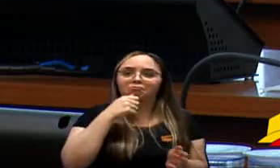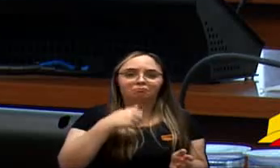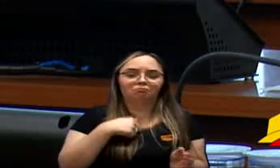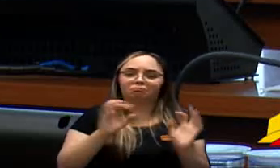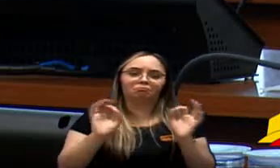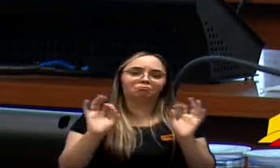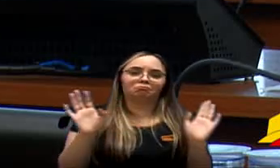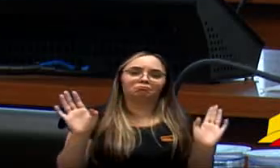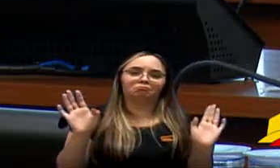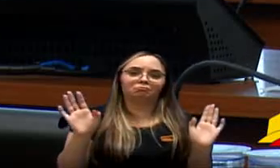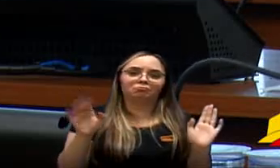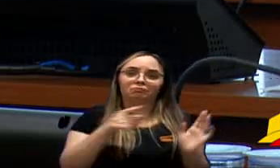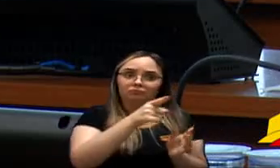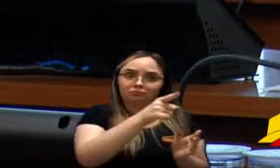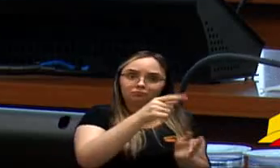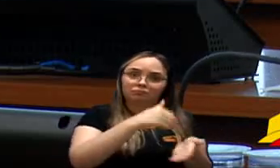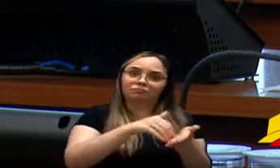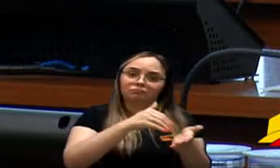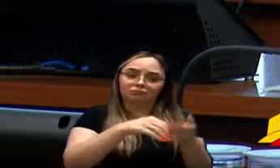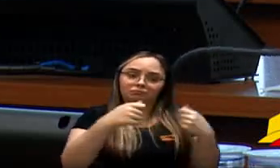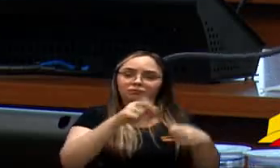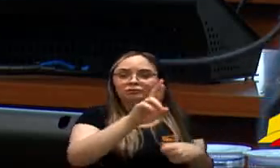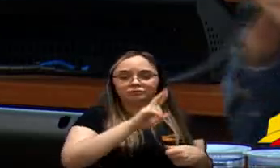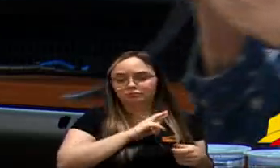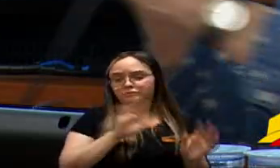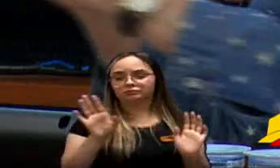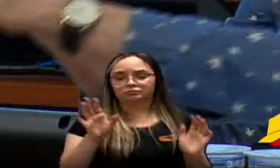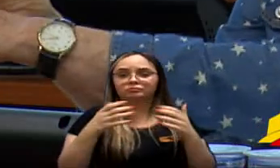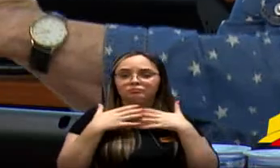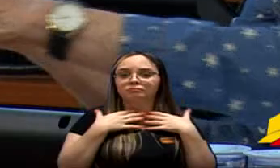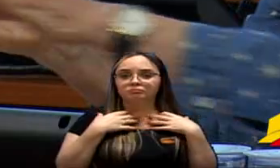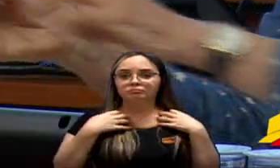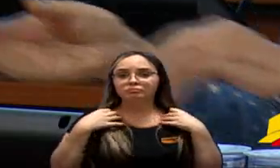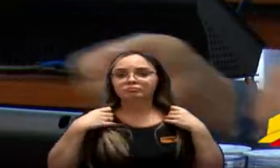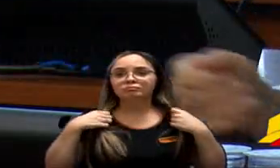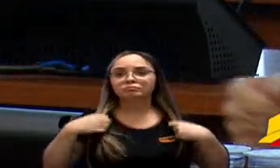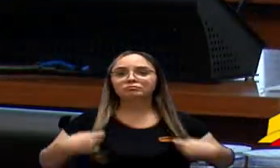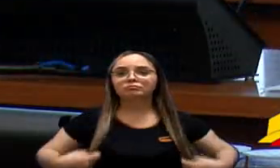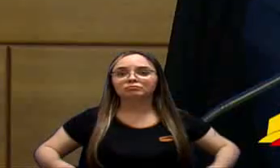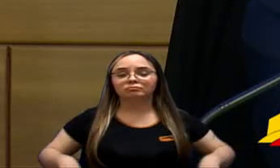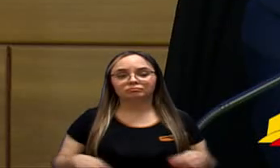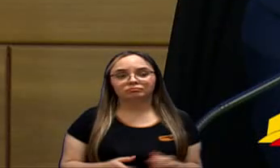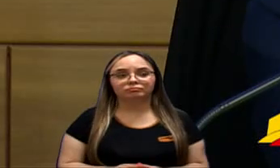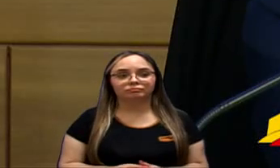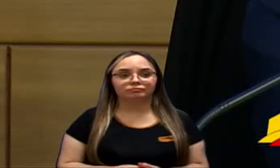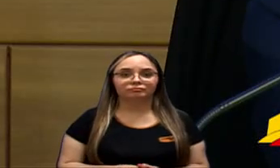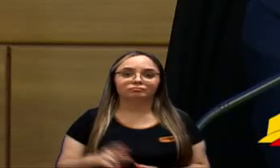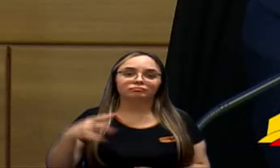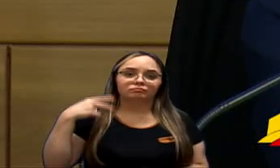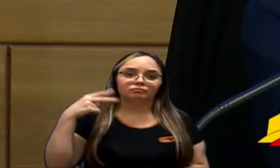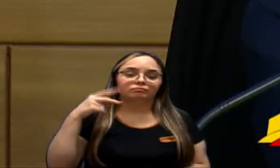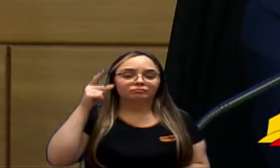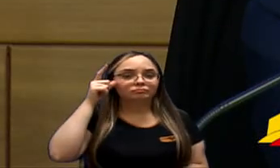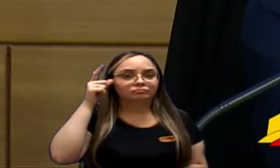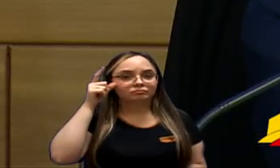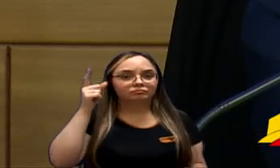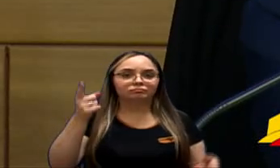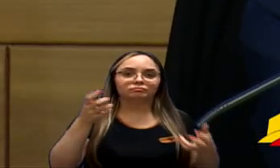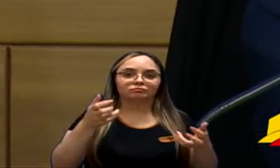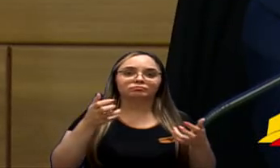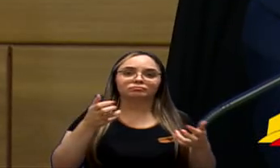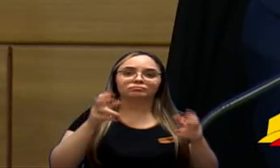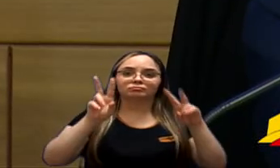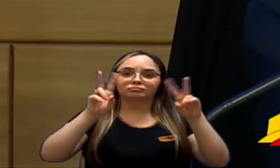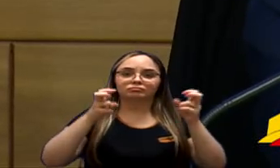eu não estou. É o secretário que teria que responder por isso. Não, e outra, o vereador Luiz Santos, ele quer